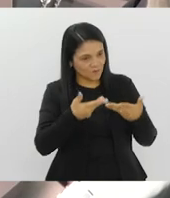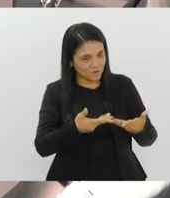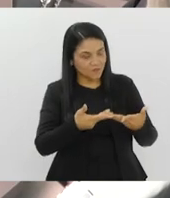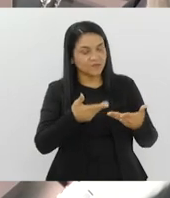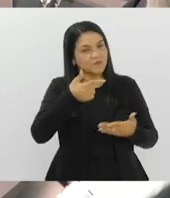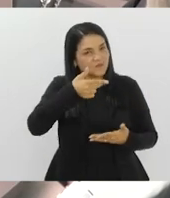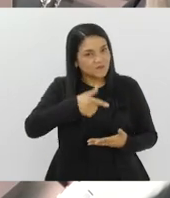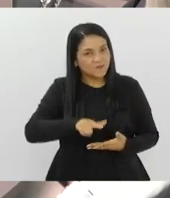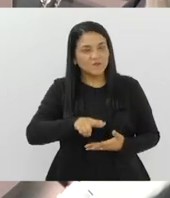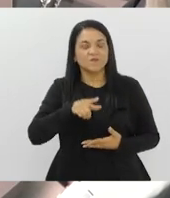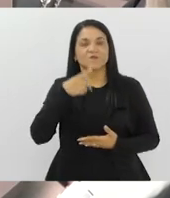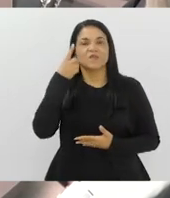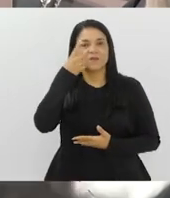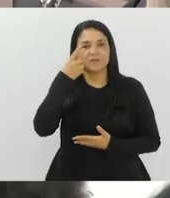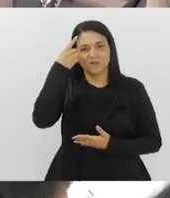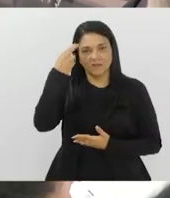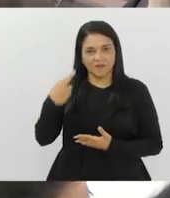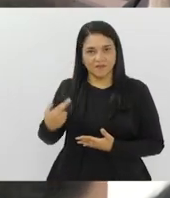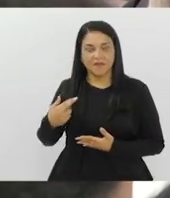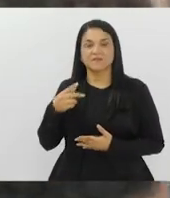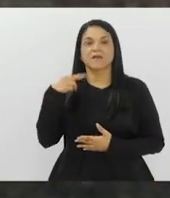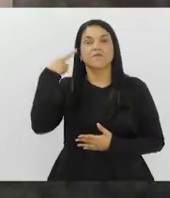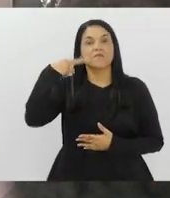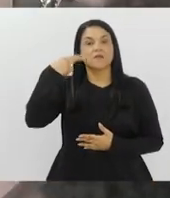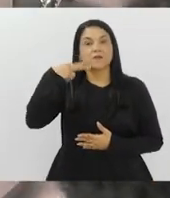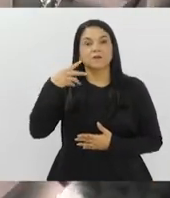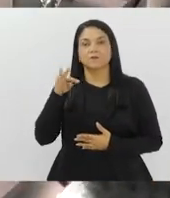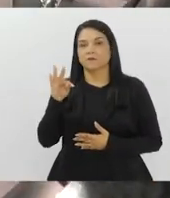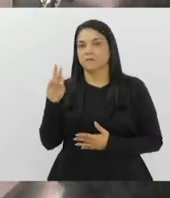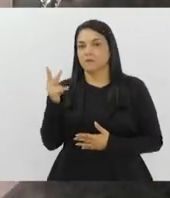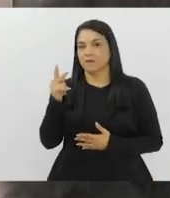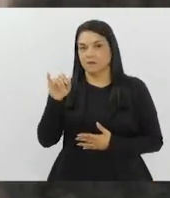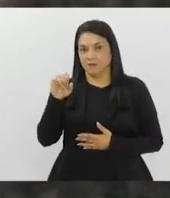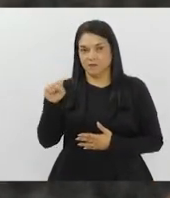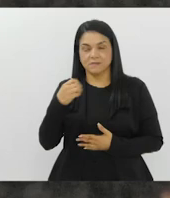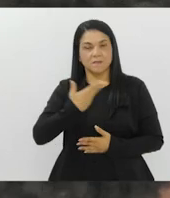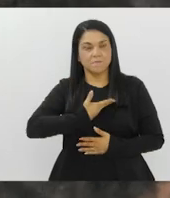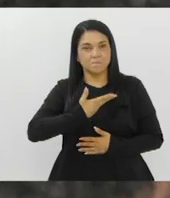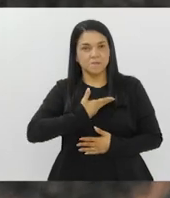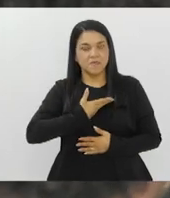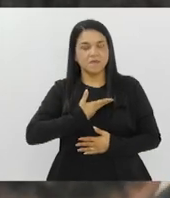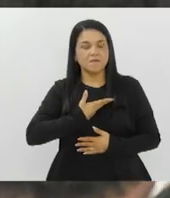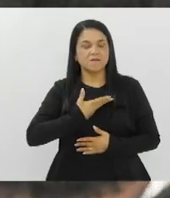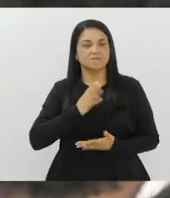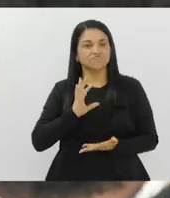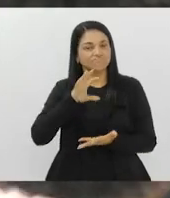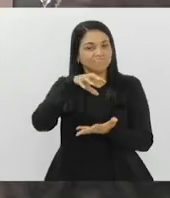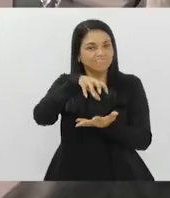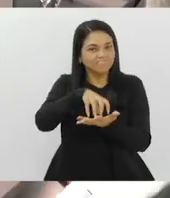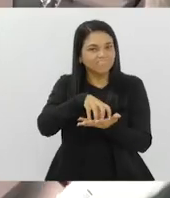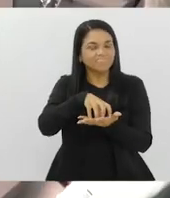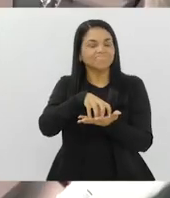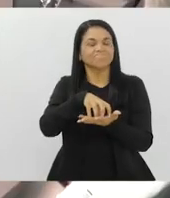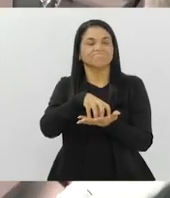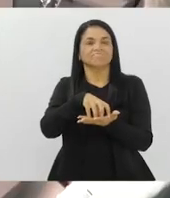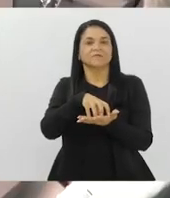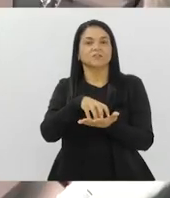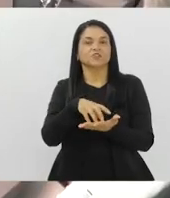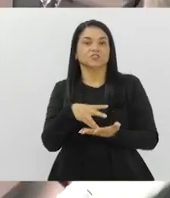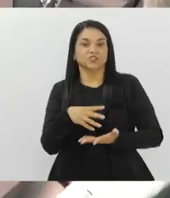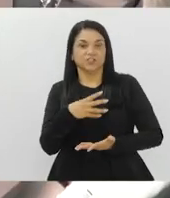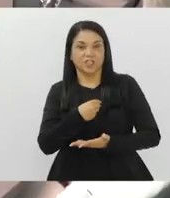deputada Renata, a vereadora Thaís também, que é uma grande amiga da rede de banco de leite aqui do Rio. Né? Sempre bom